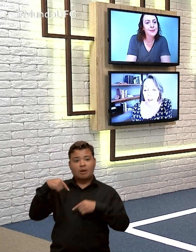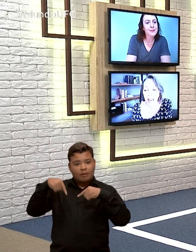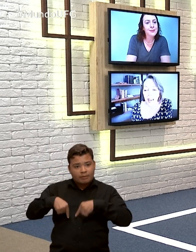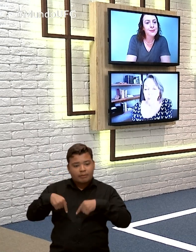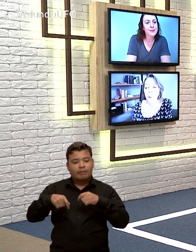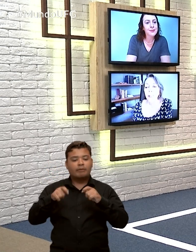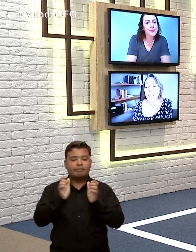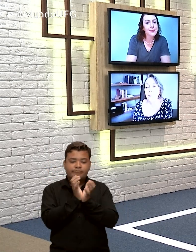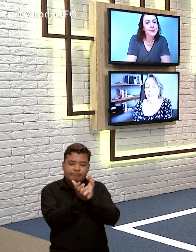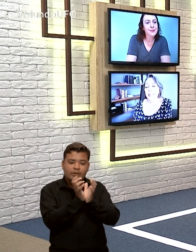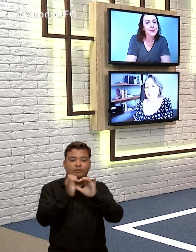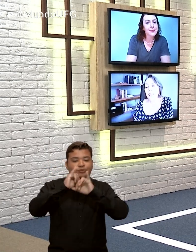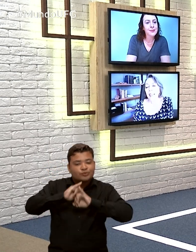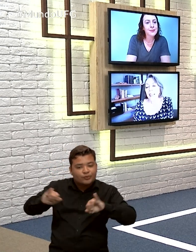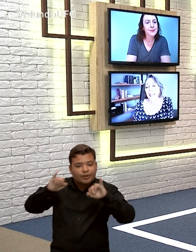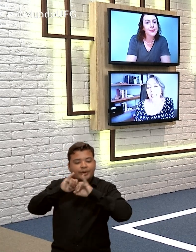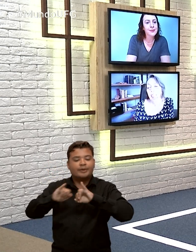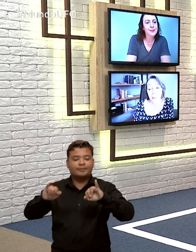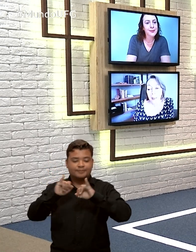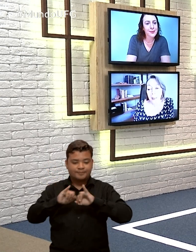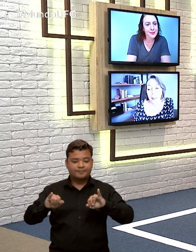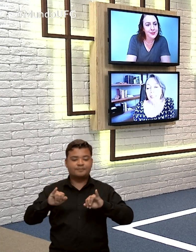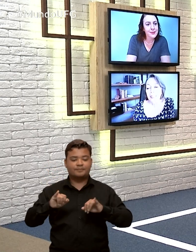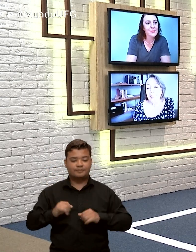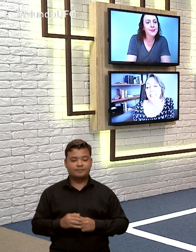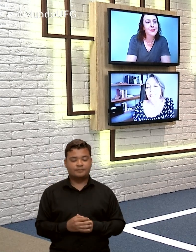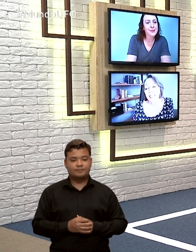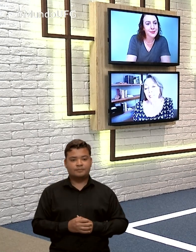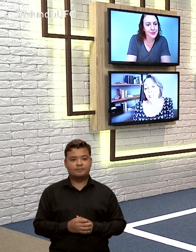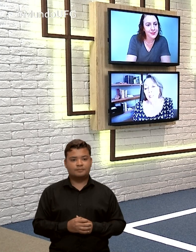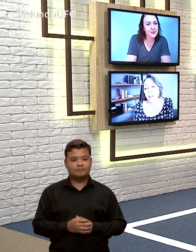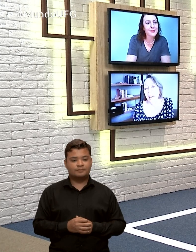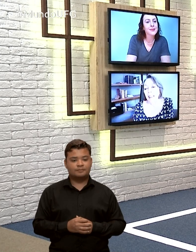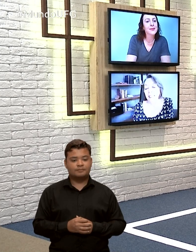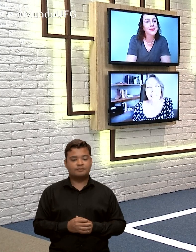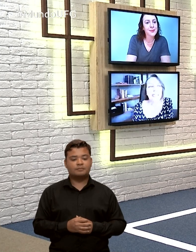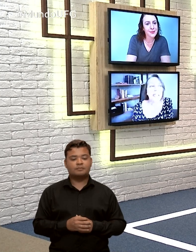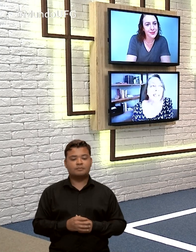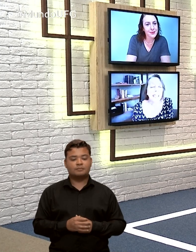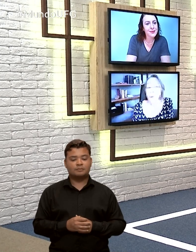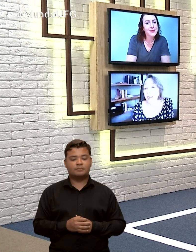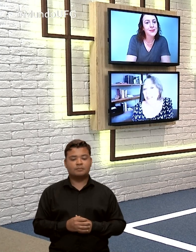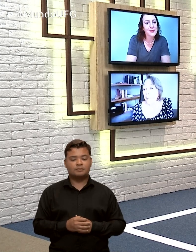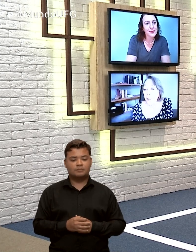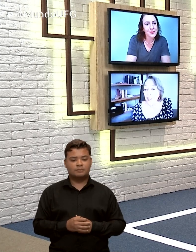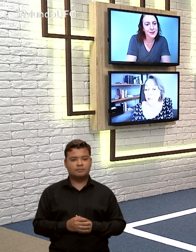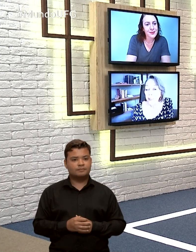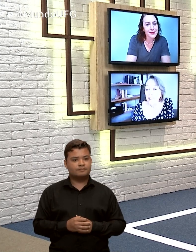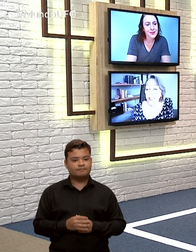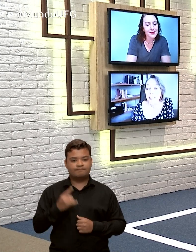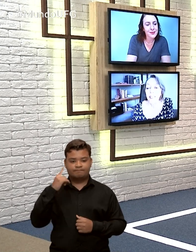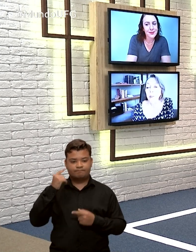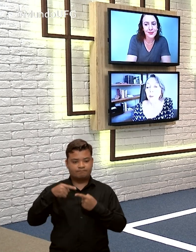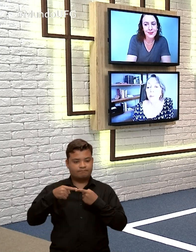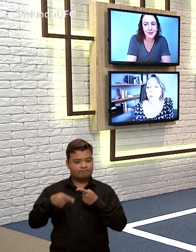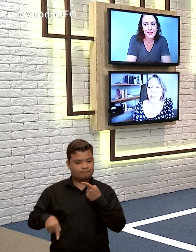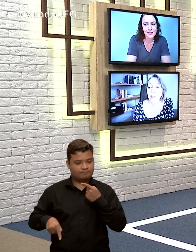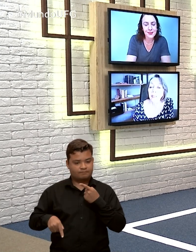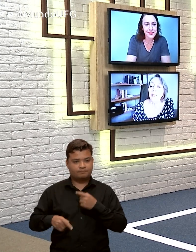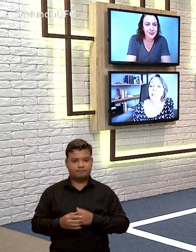divulgar Bibliolibras, que ela realmente precisa ser divulgada. E eu pedi a vocês que